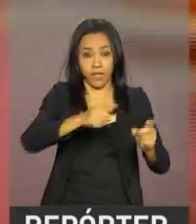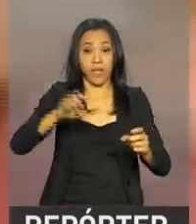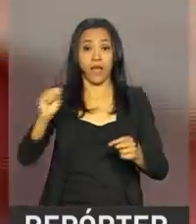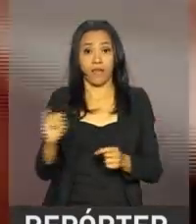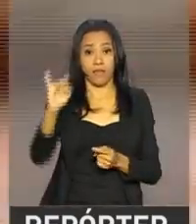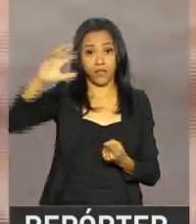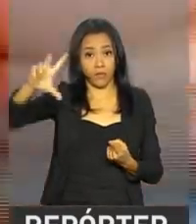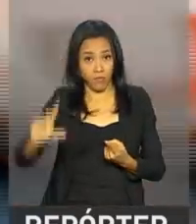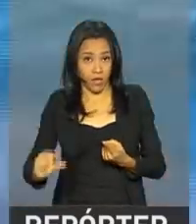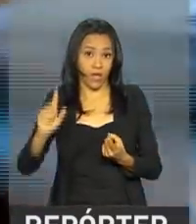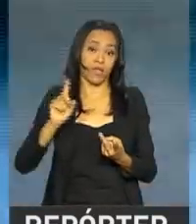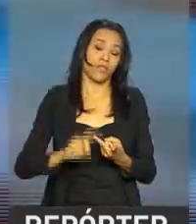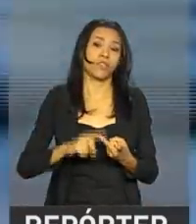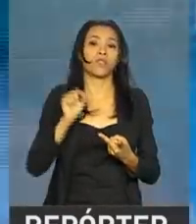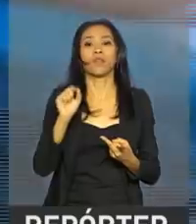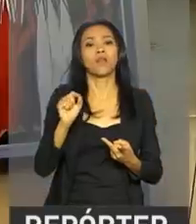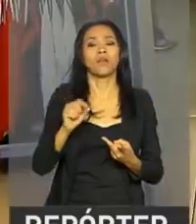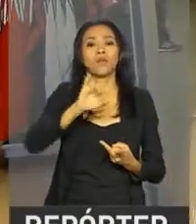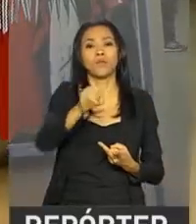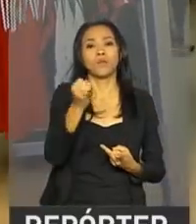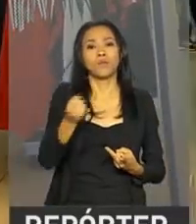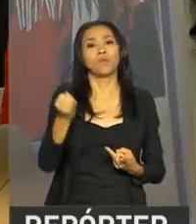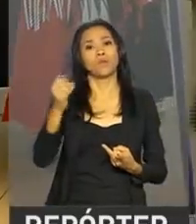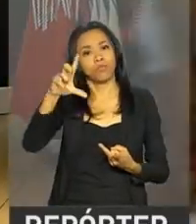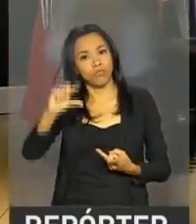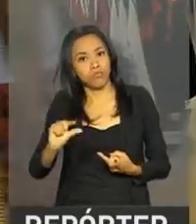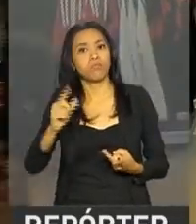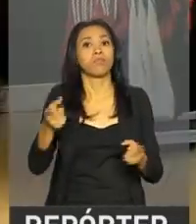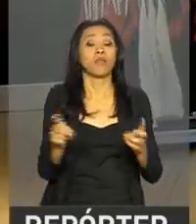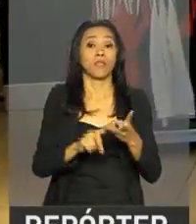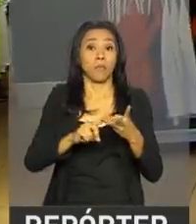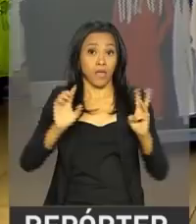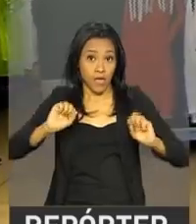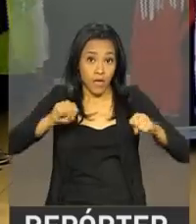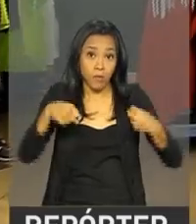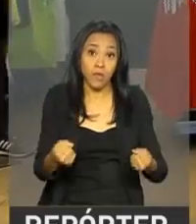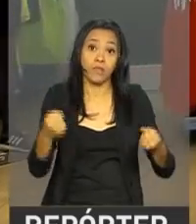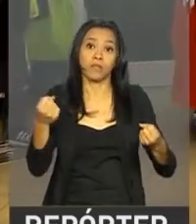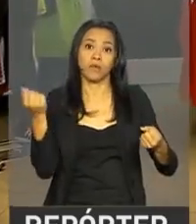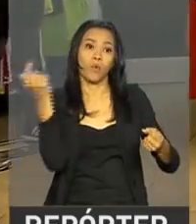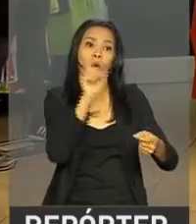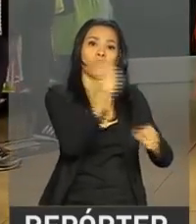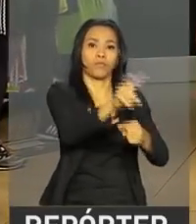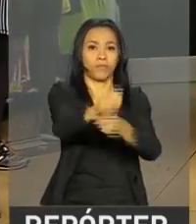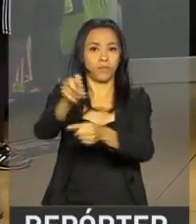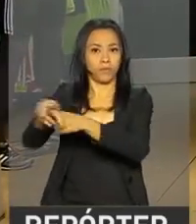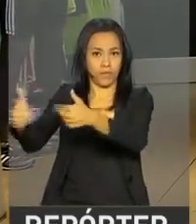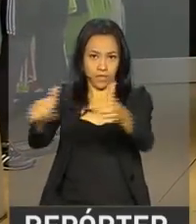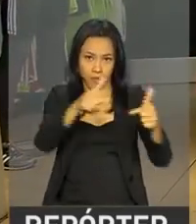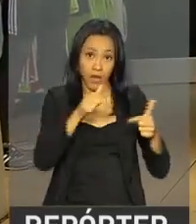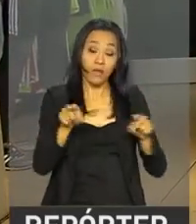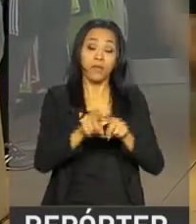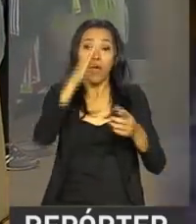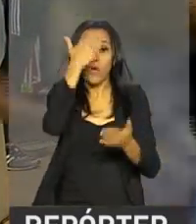baixa o ciclo da redução da taxa de juros as perspectivas de recuperação do mercado de trabalho ea evolução recente da